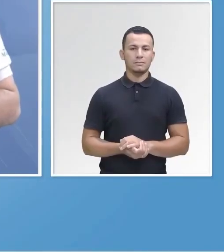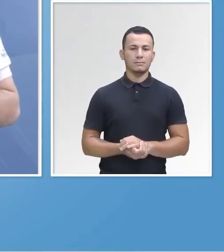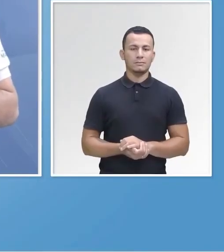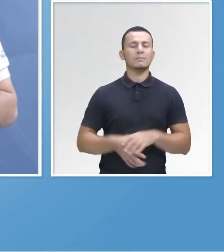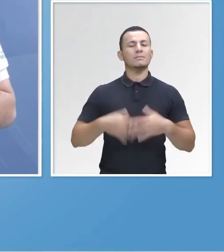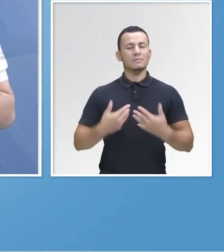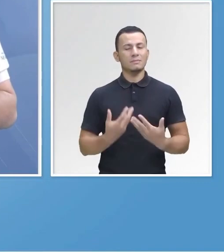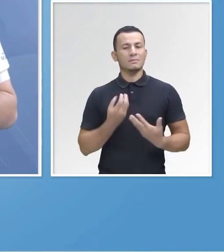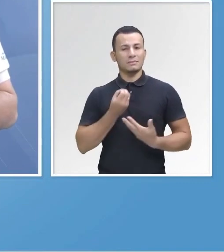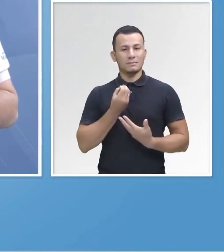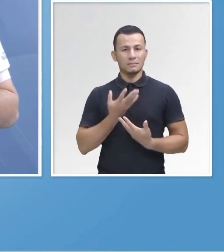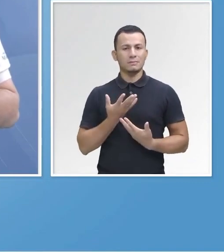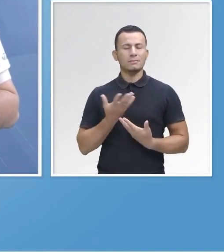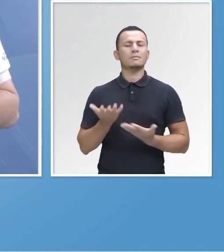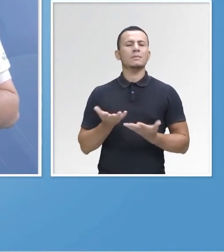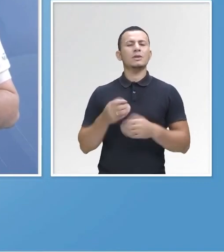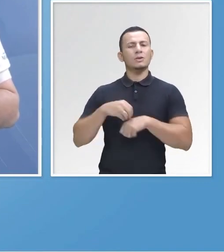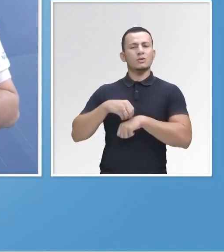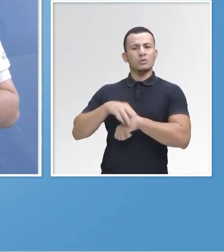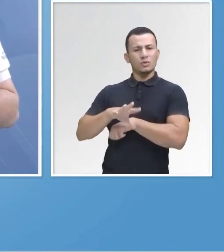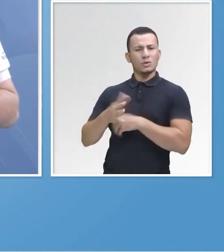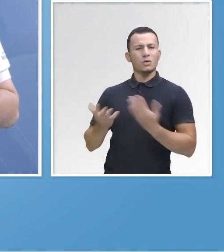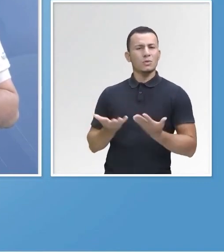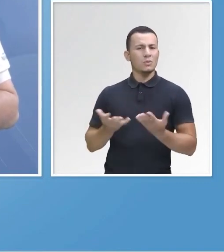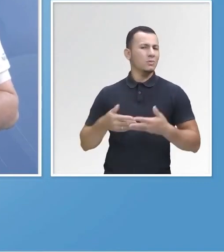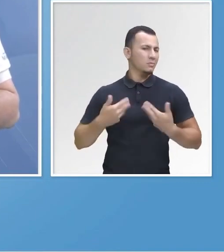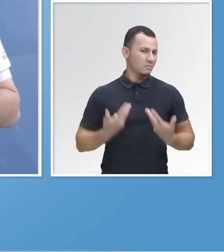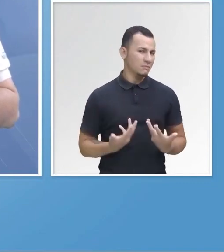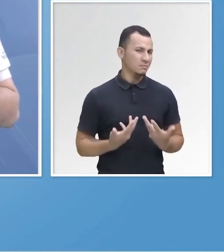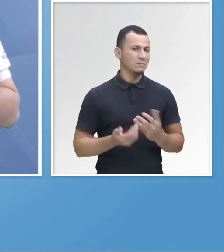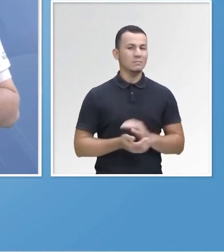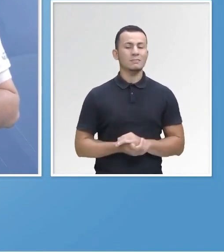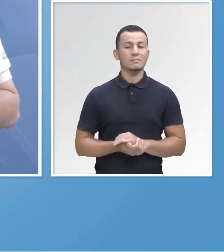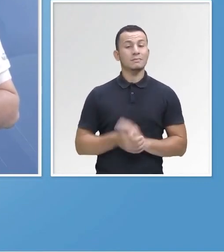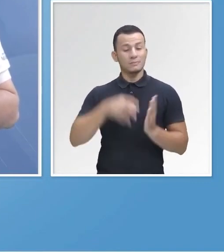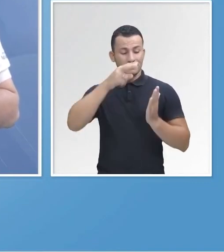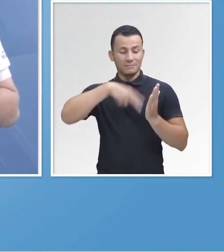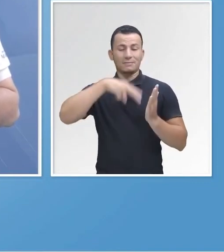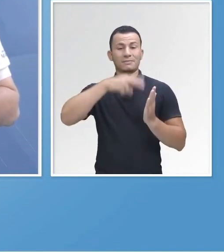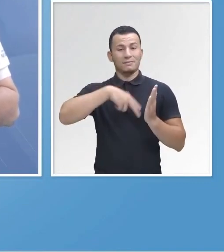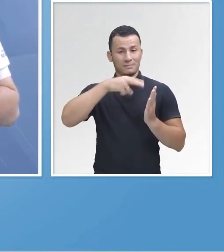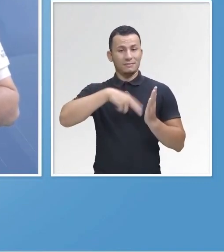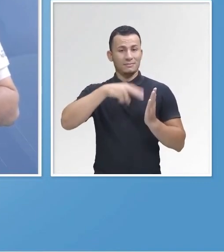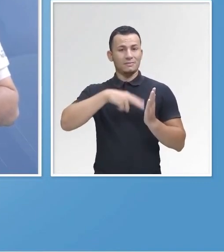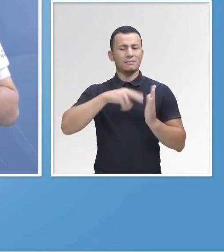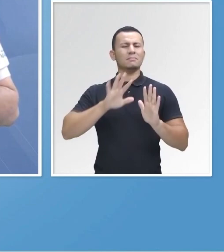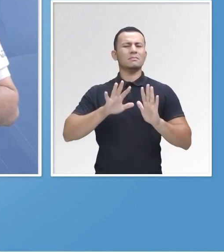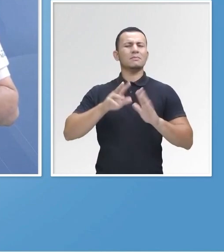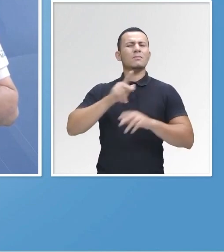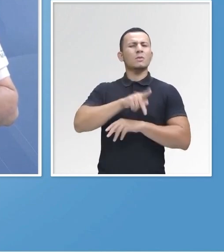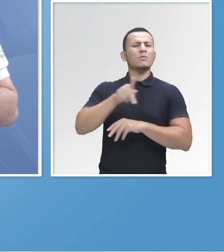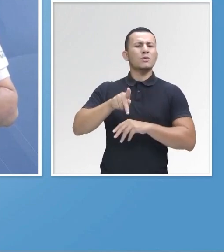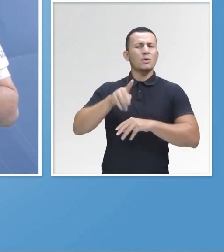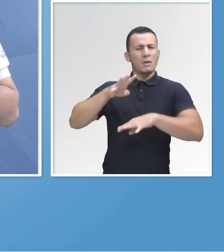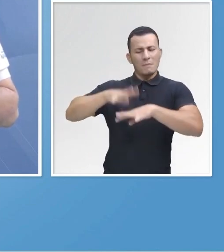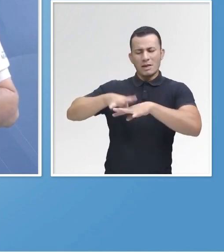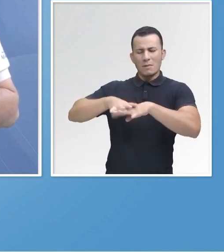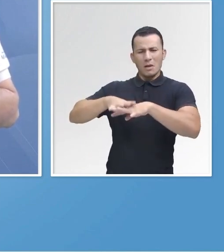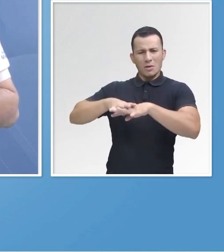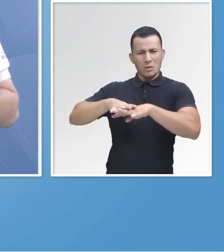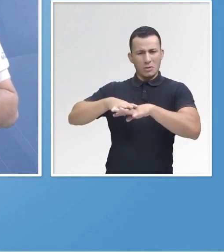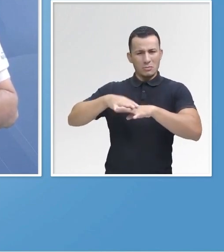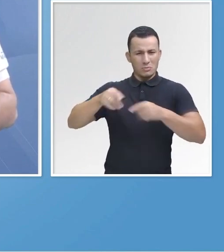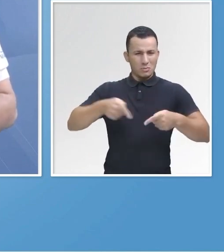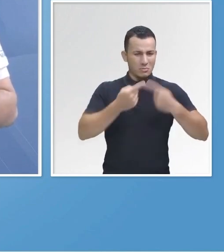muito bem qual é a nossa dica de hoje nossa dica de hoje é leitura Professor mais aula de matemática